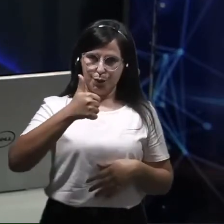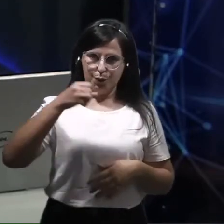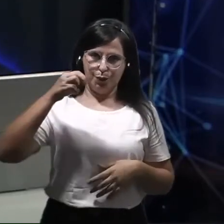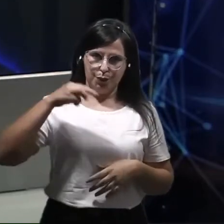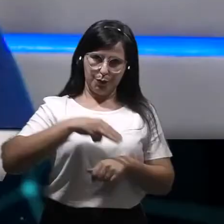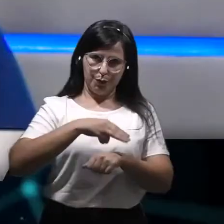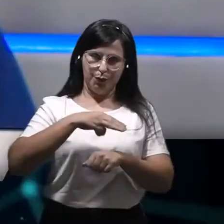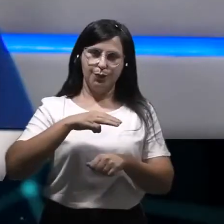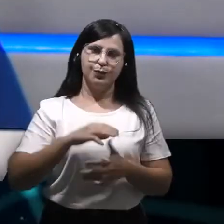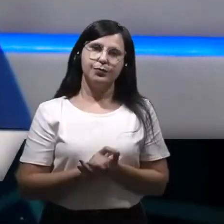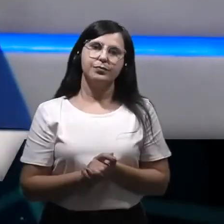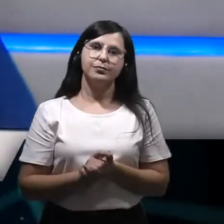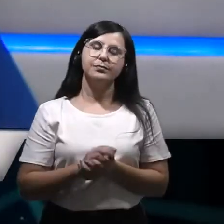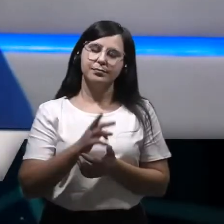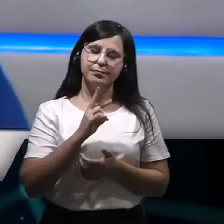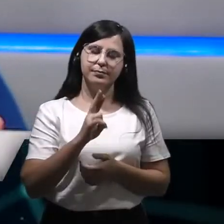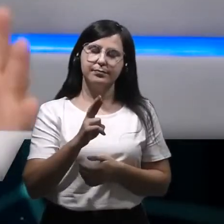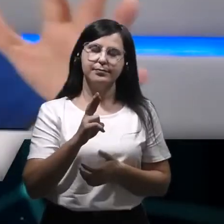a tréplica.